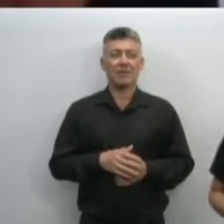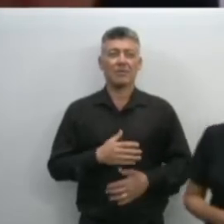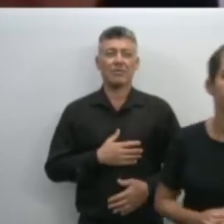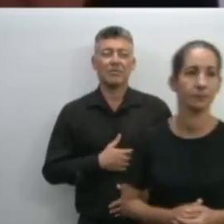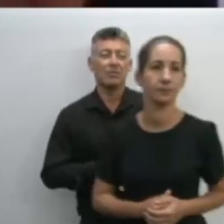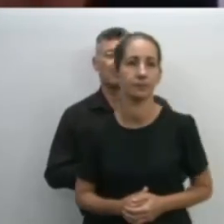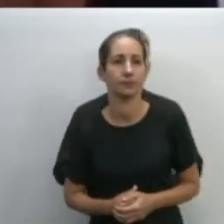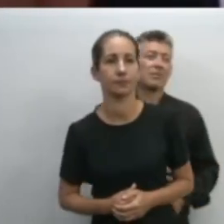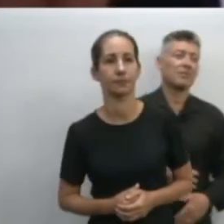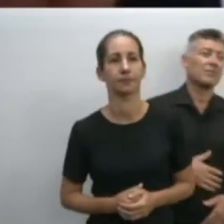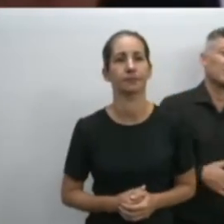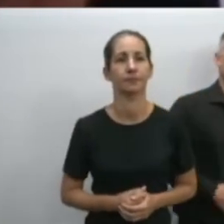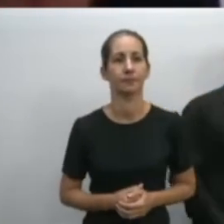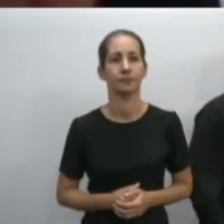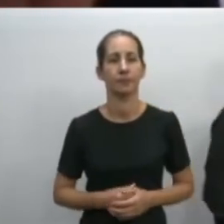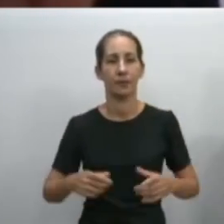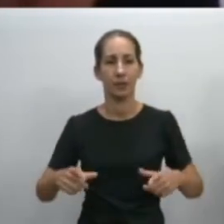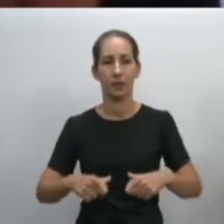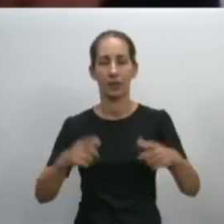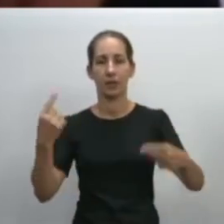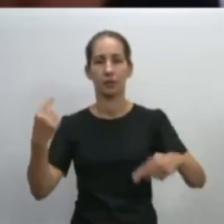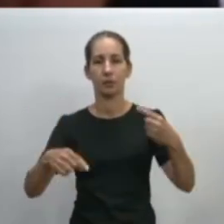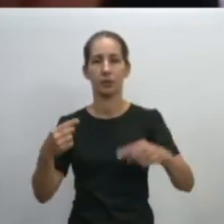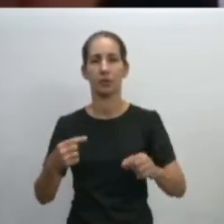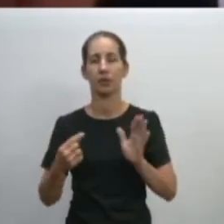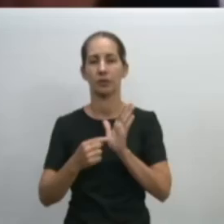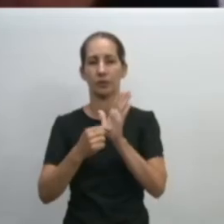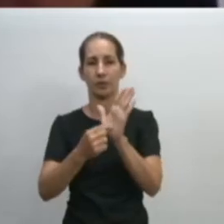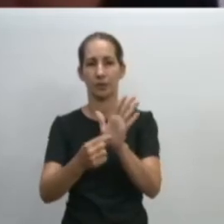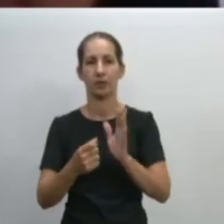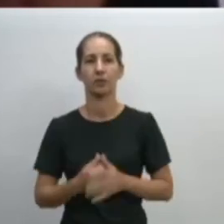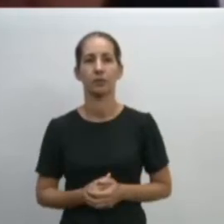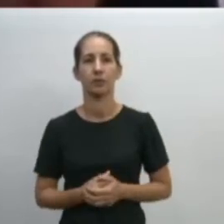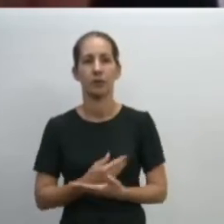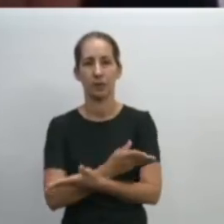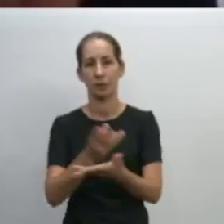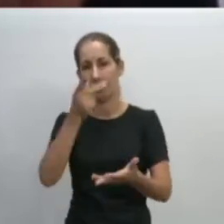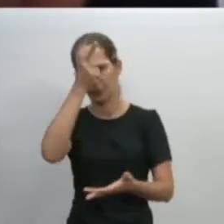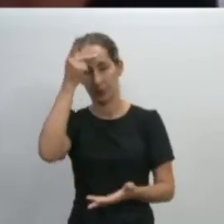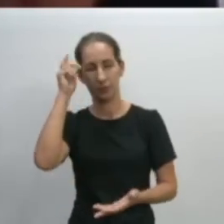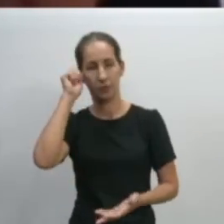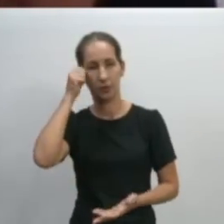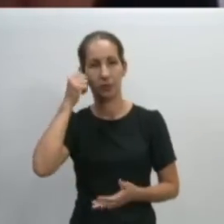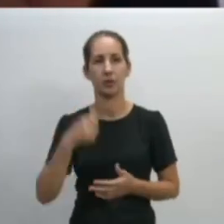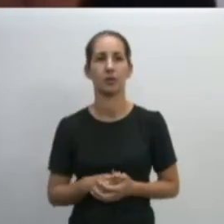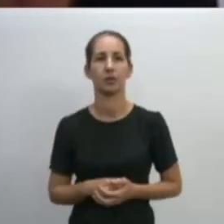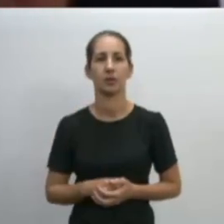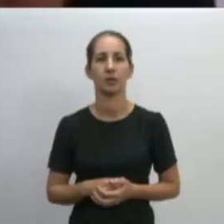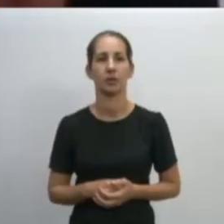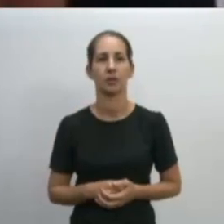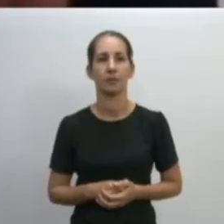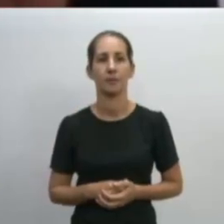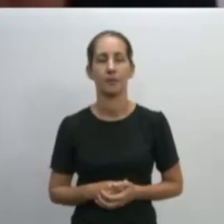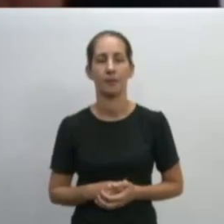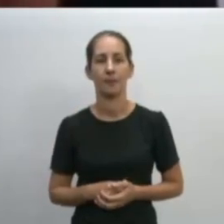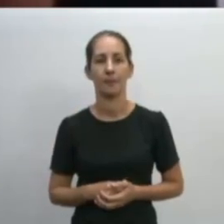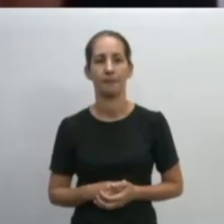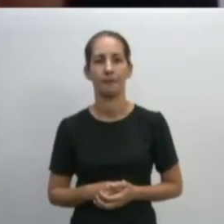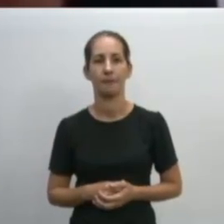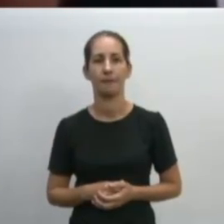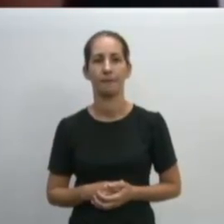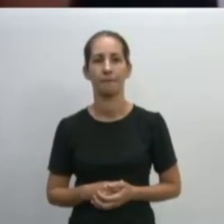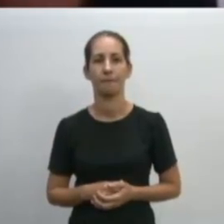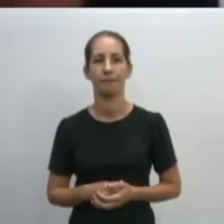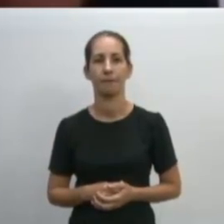adotem. Então, precisamos, inclusive, alargar essas políticas afirmativas para a população negra no Brasil. Então, digo aqui que é